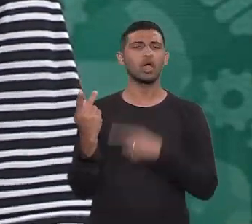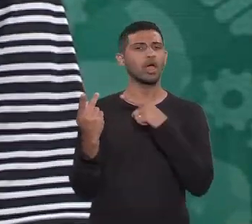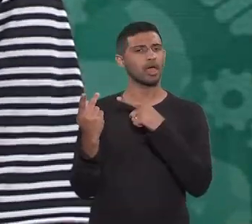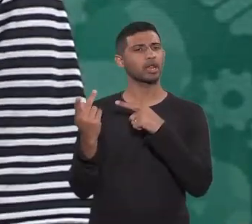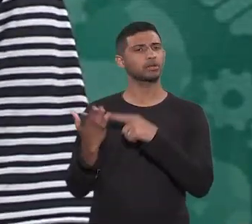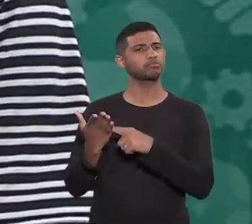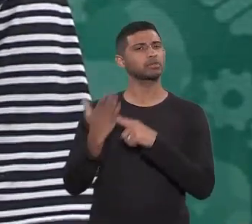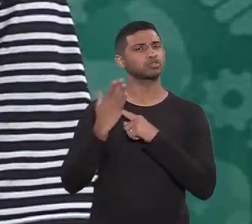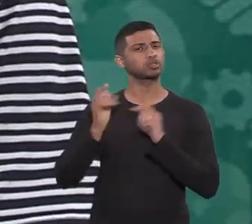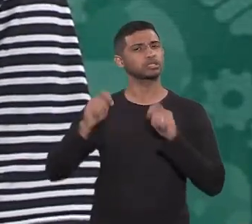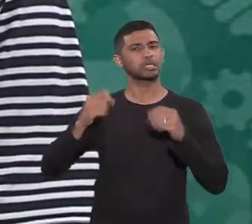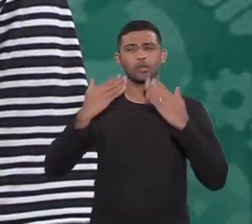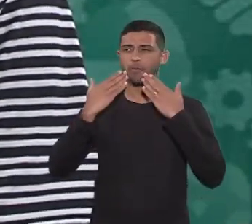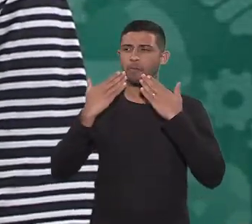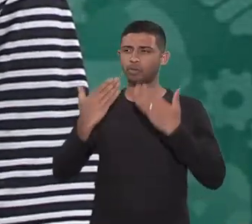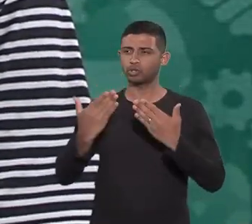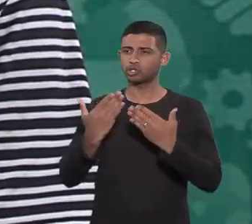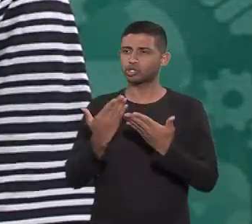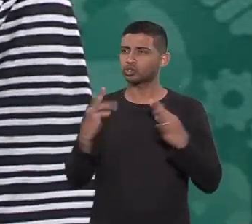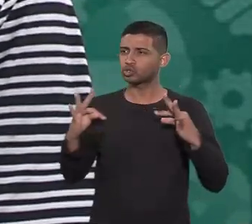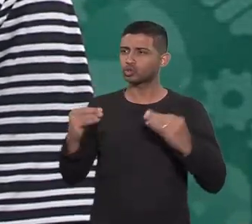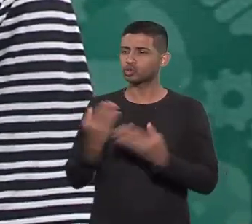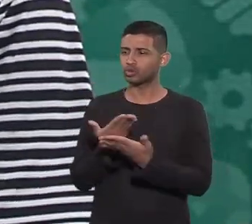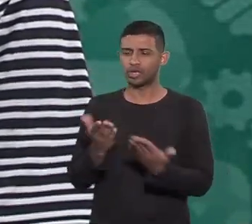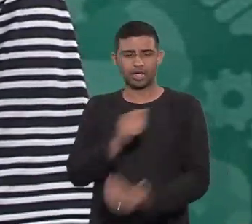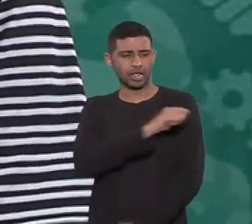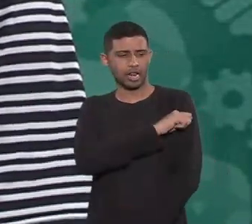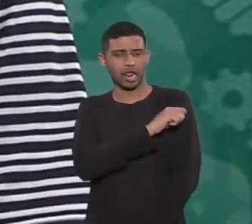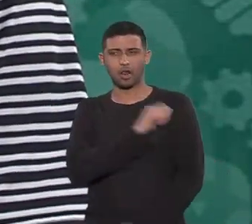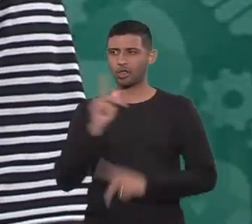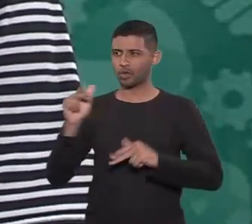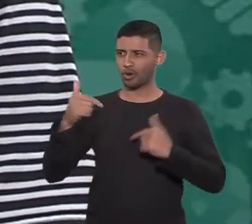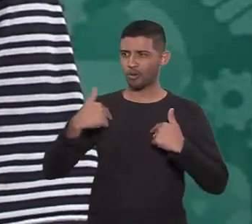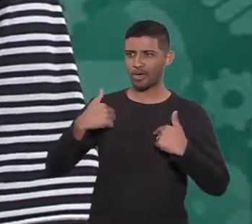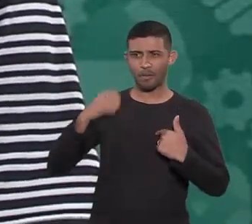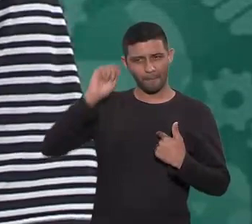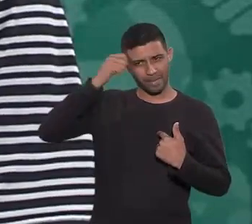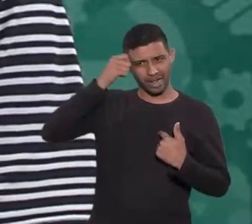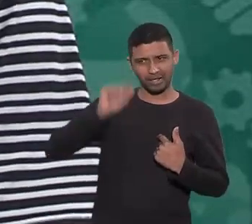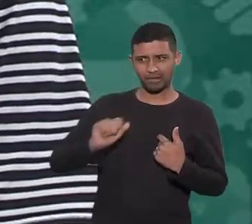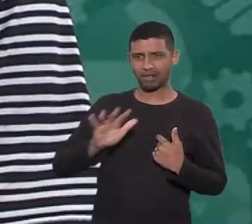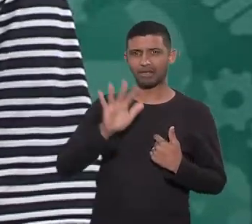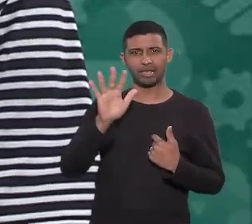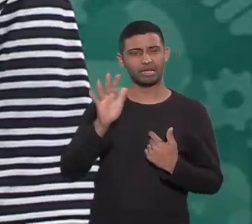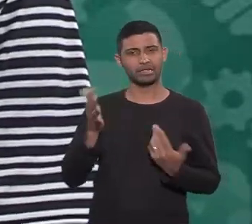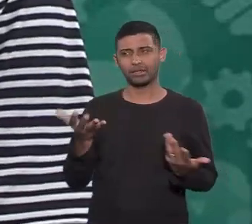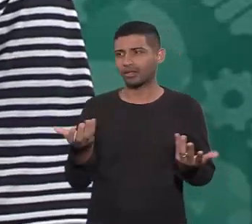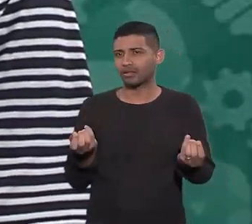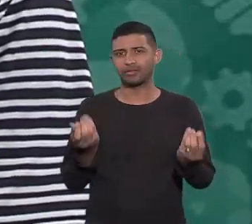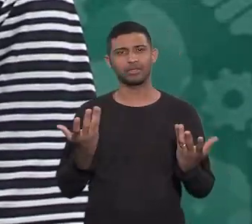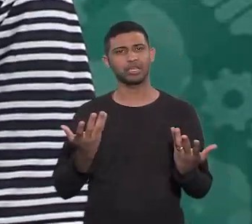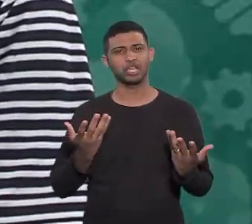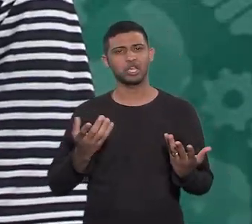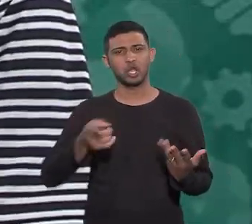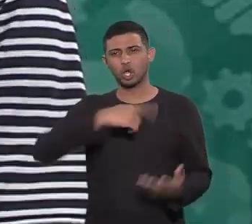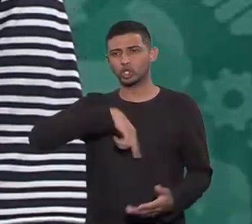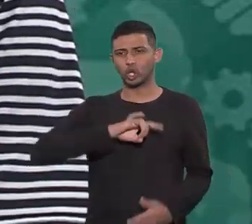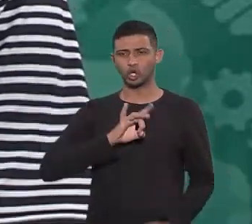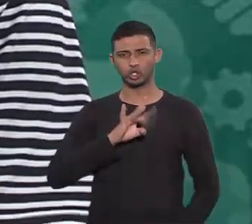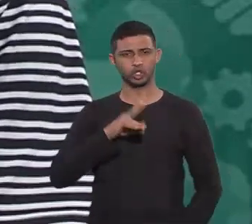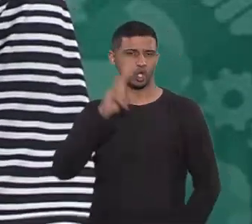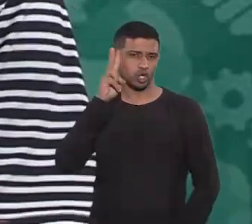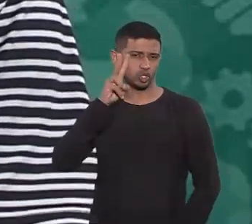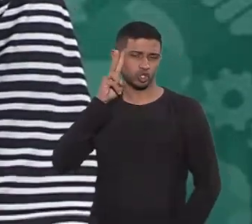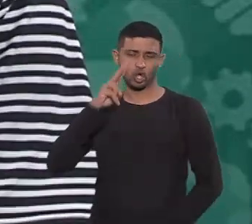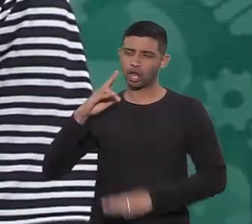eu vou conseguir mostrar melhor para os outros alunos pretos, igual a mim, e favelados, que, cara, a gente não é só